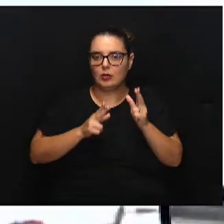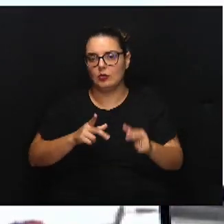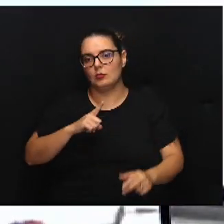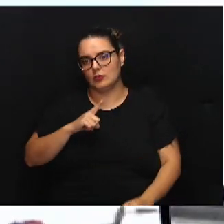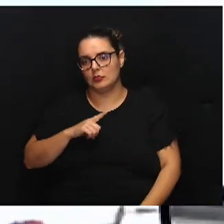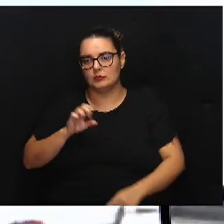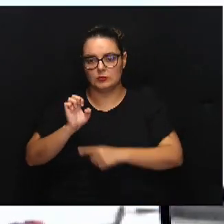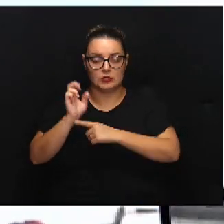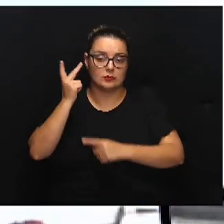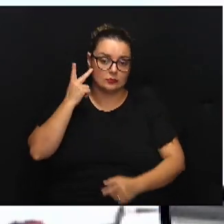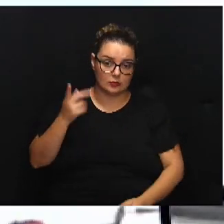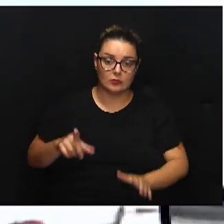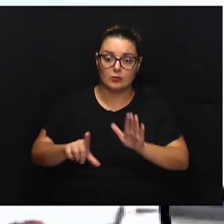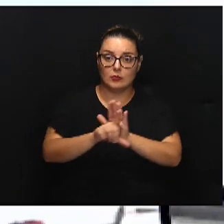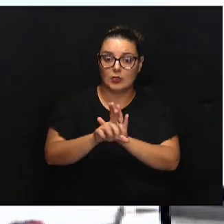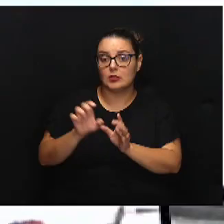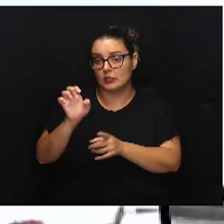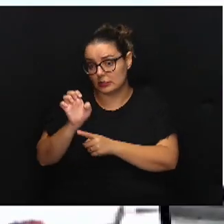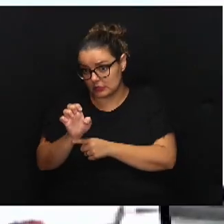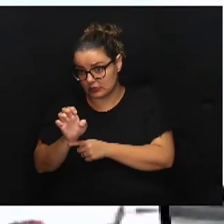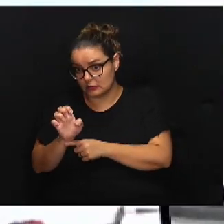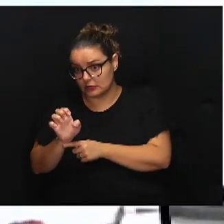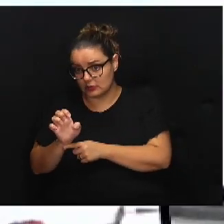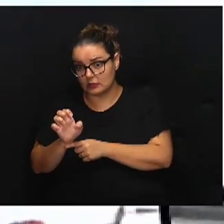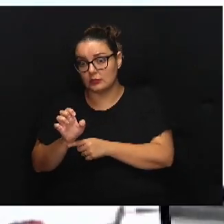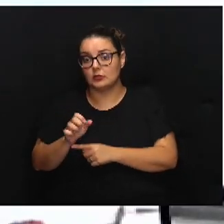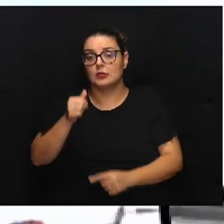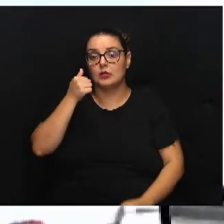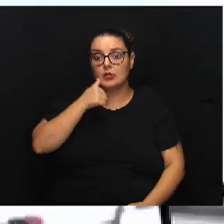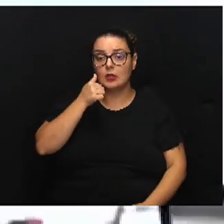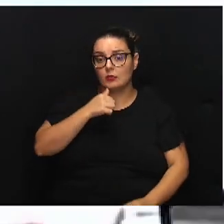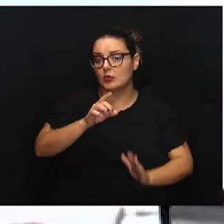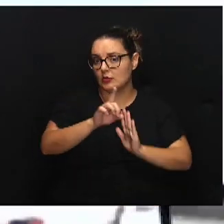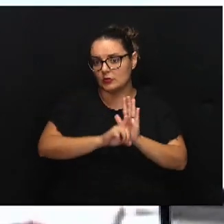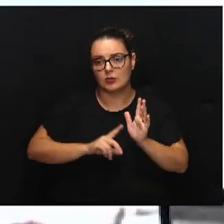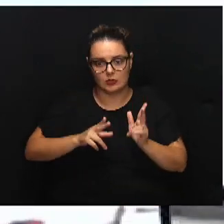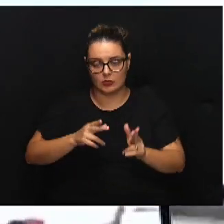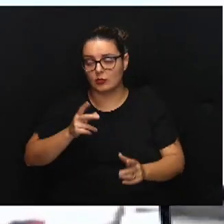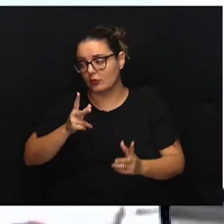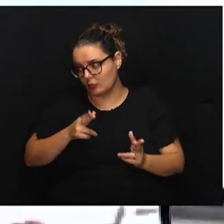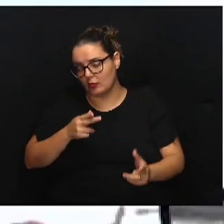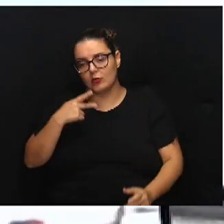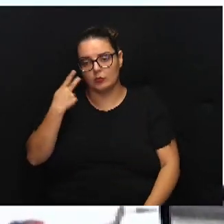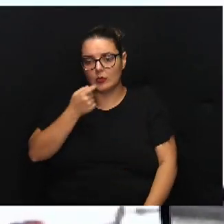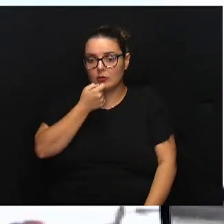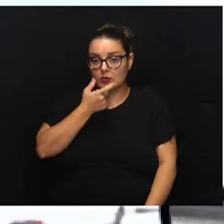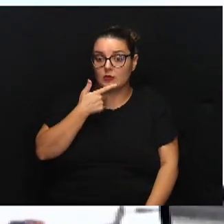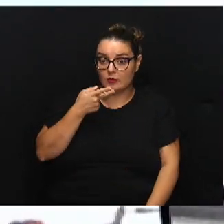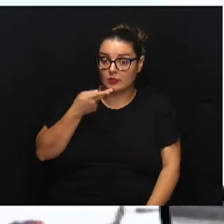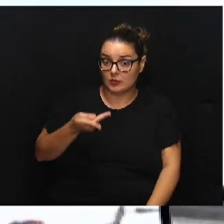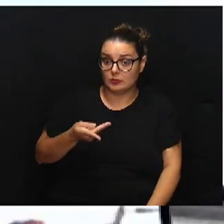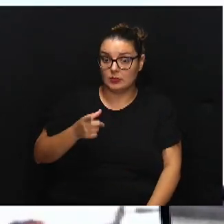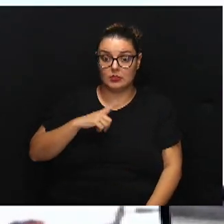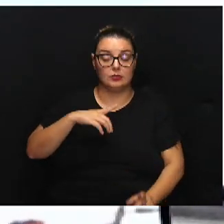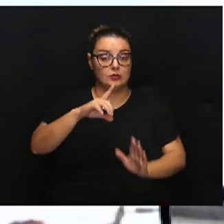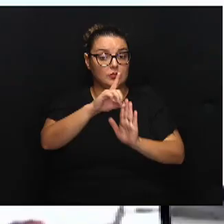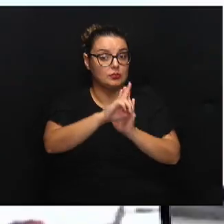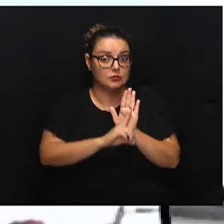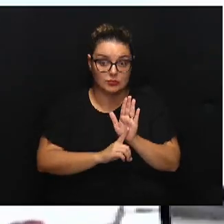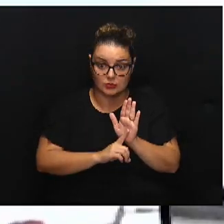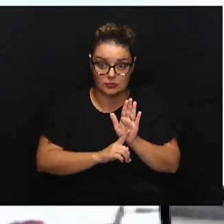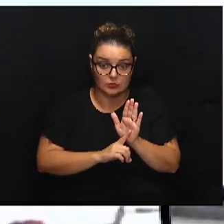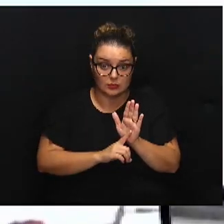São Paulo, uma lei estadual que dá à mulher o direito, como disse a Fernanda, bem falou a Fernanda, ela tem o direito de dizer,